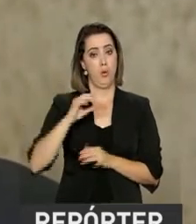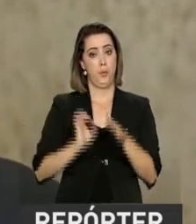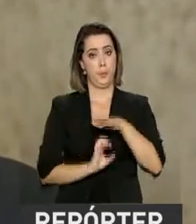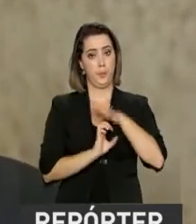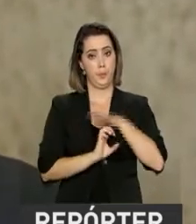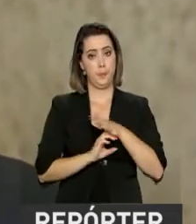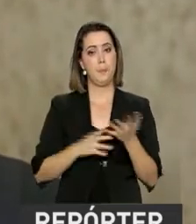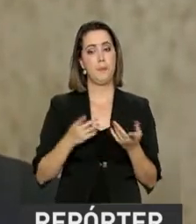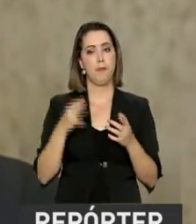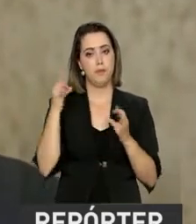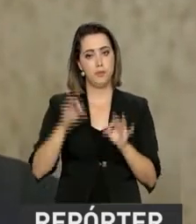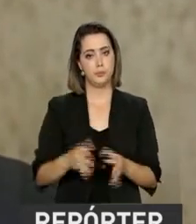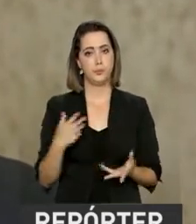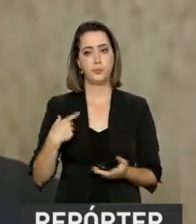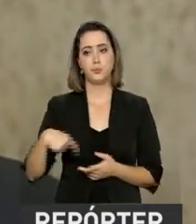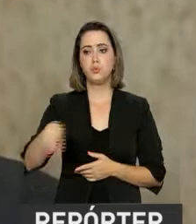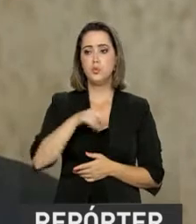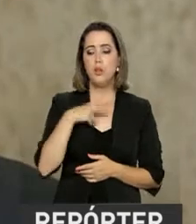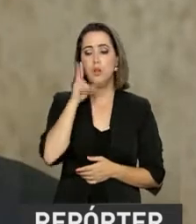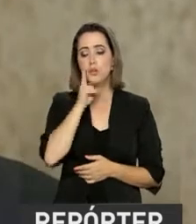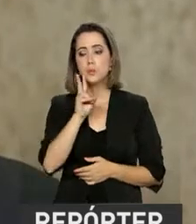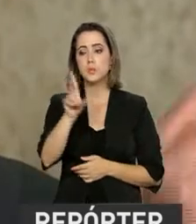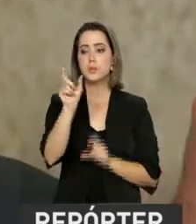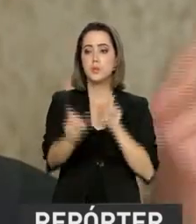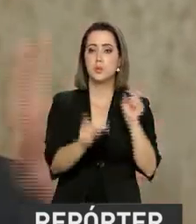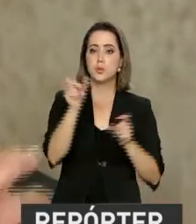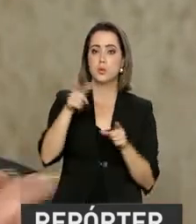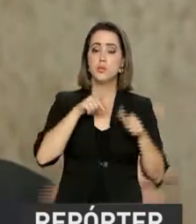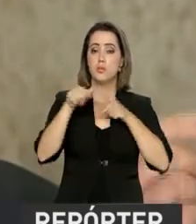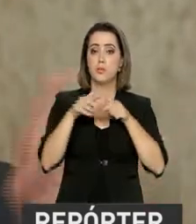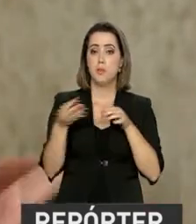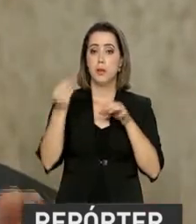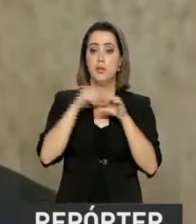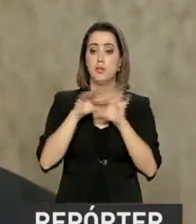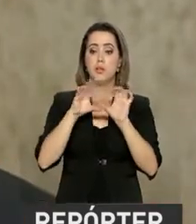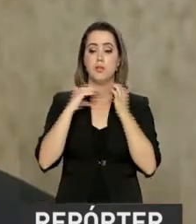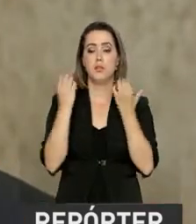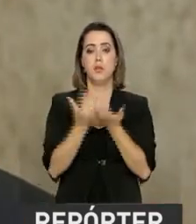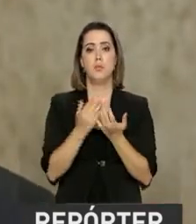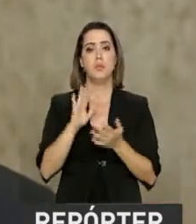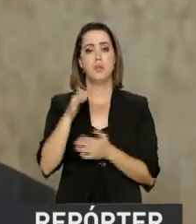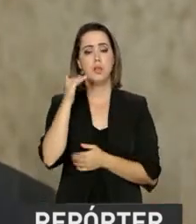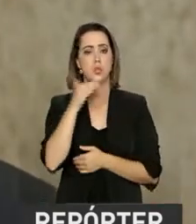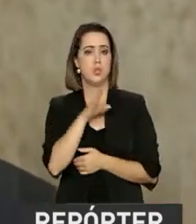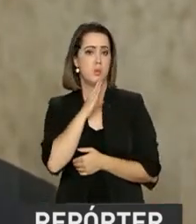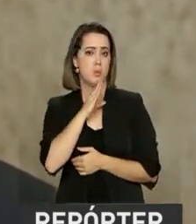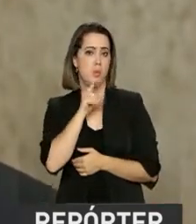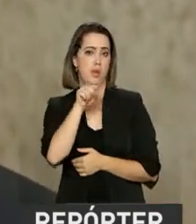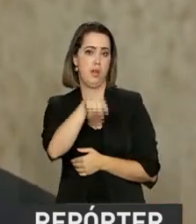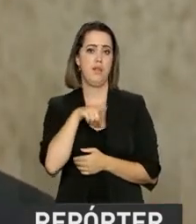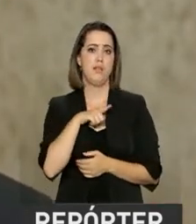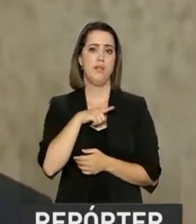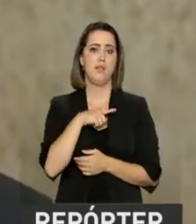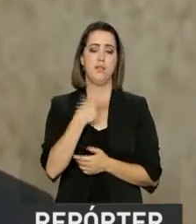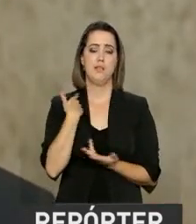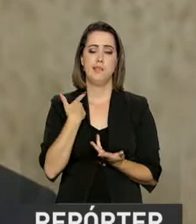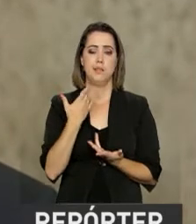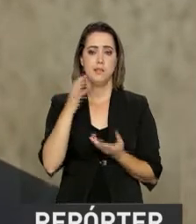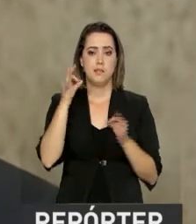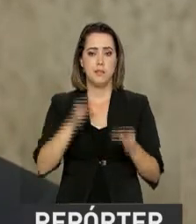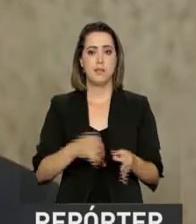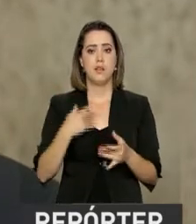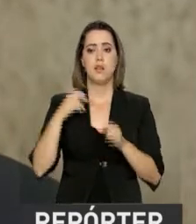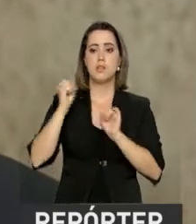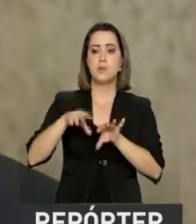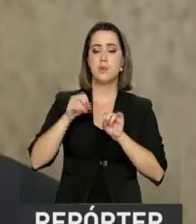membros da comunidade como monitores, porque eles sabem a linguagem. Não adianta você trazer um consultor com